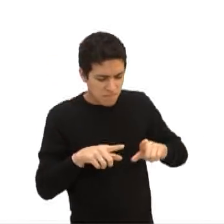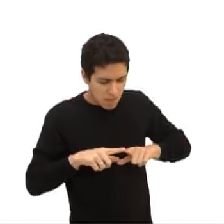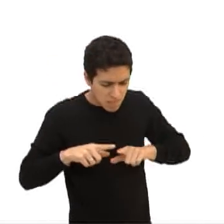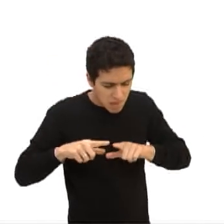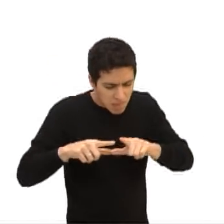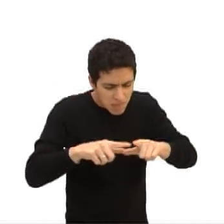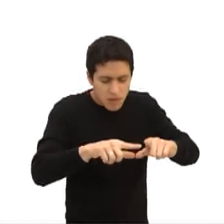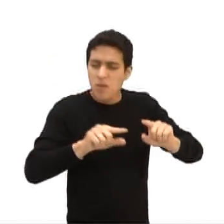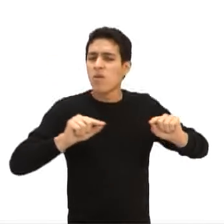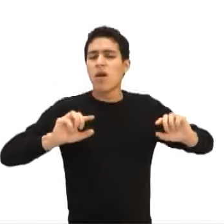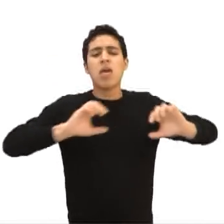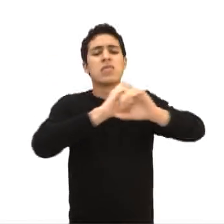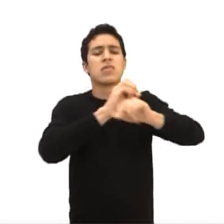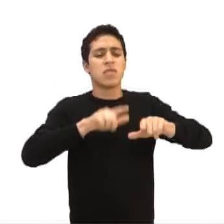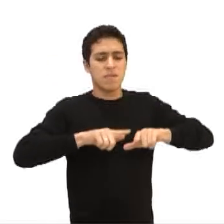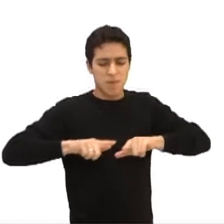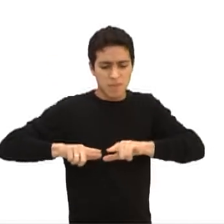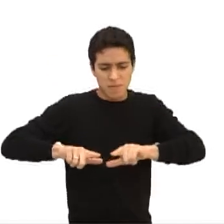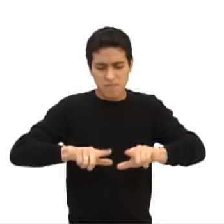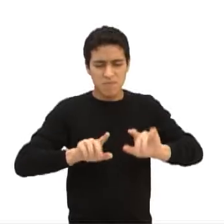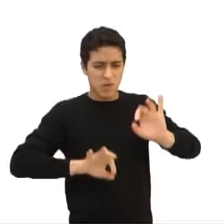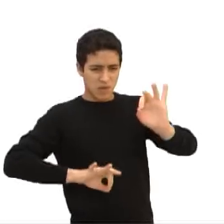triângulo. Quem que forma com triângulo?